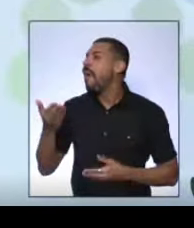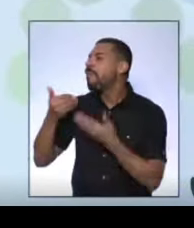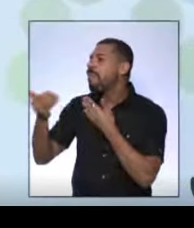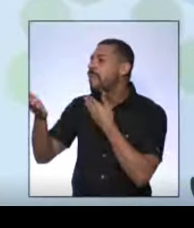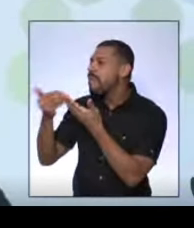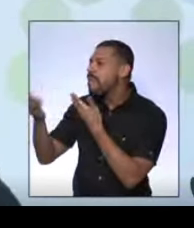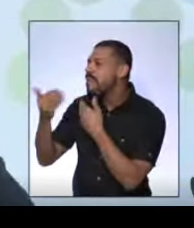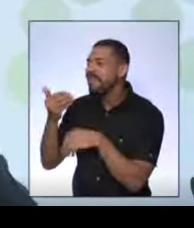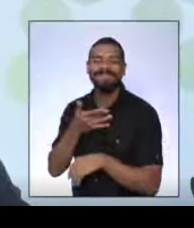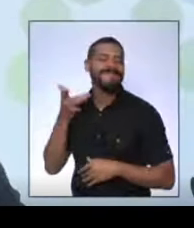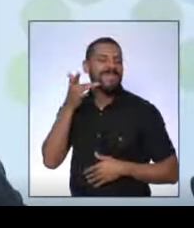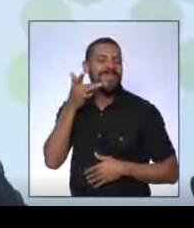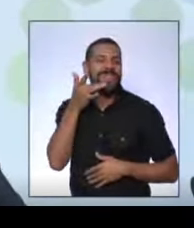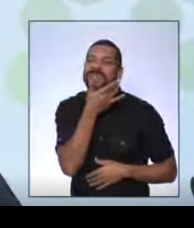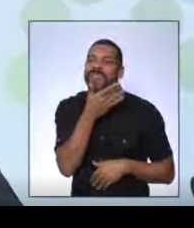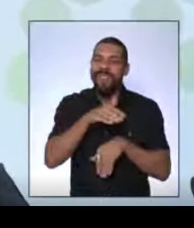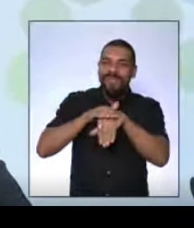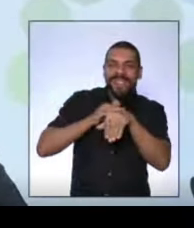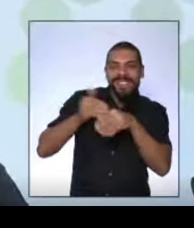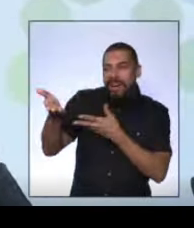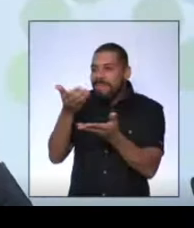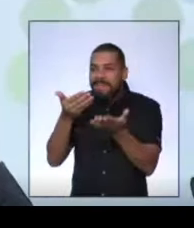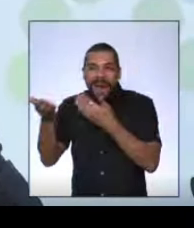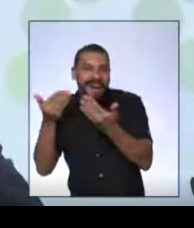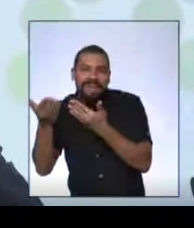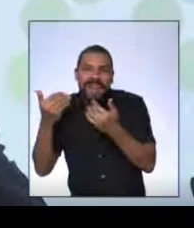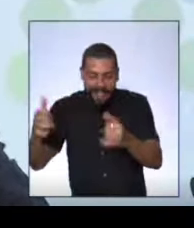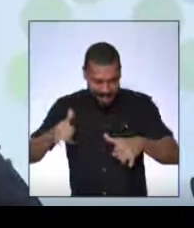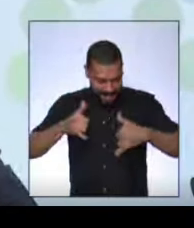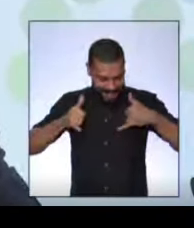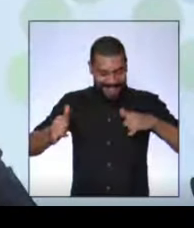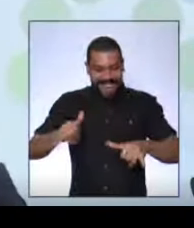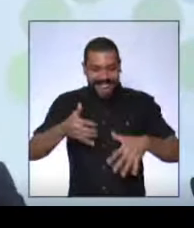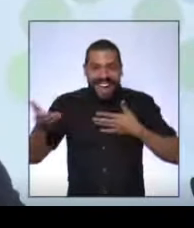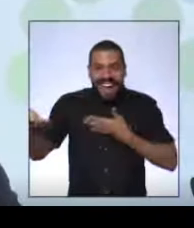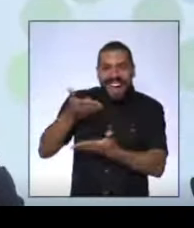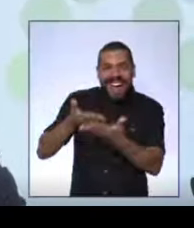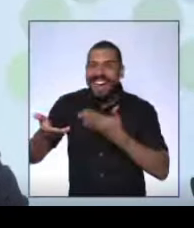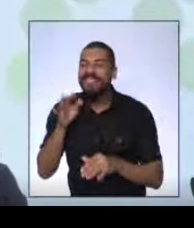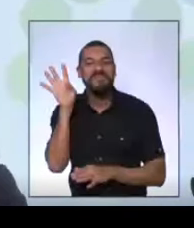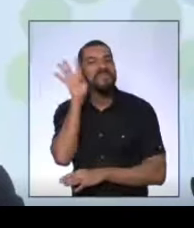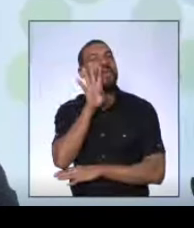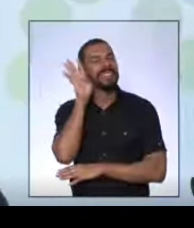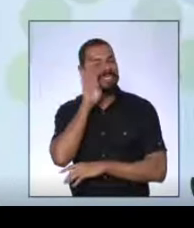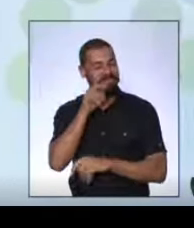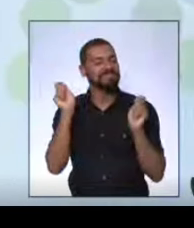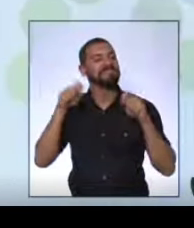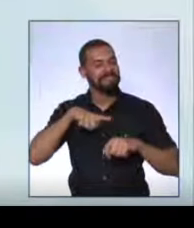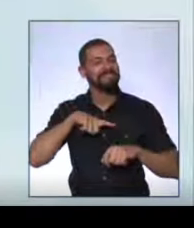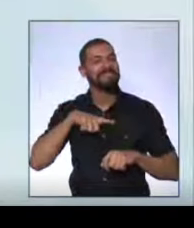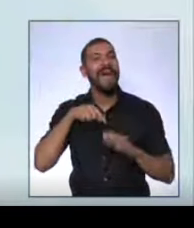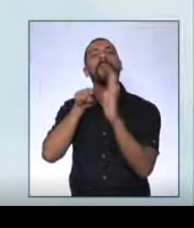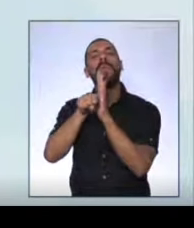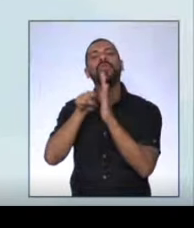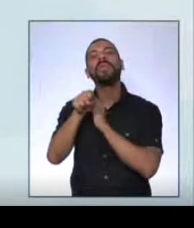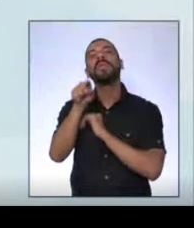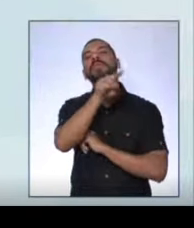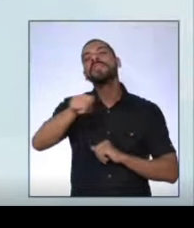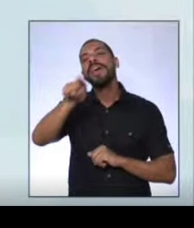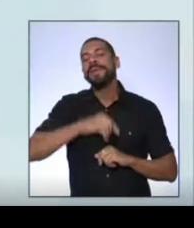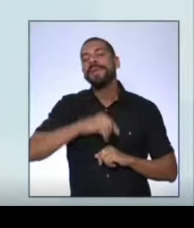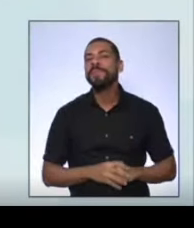tão bom conversar com vocês. Vocês nem imaginam perceber, sentir uma energia, né, da interação. É muito legal, né? Pergunta para vocês.